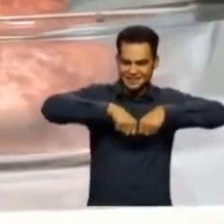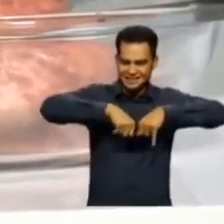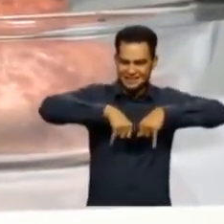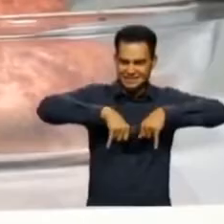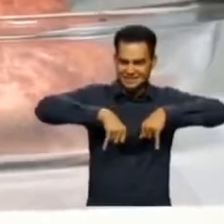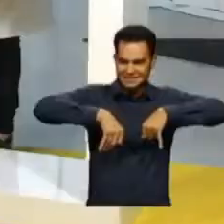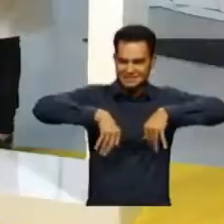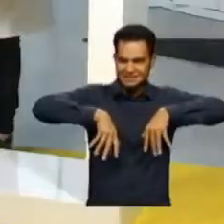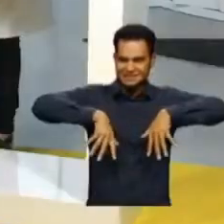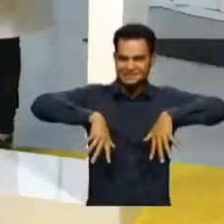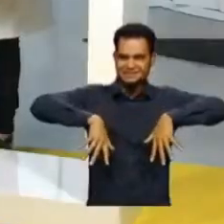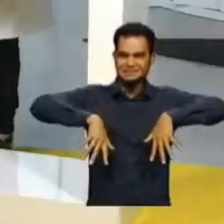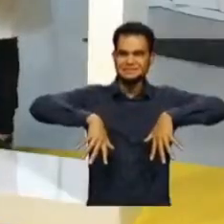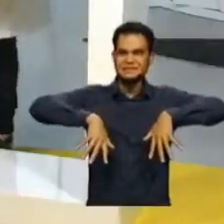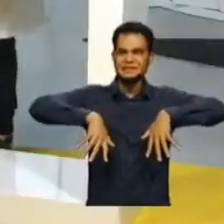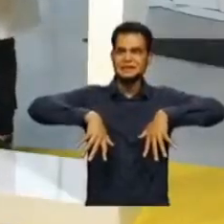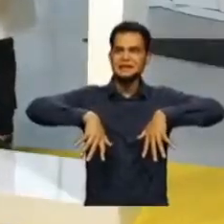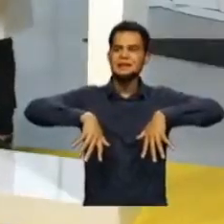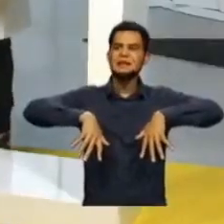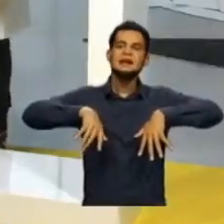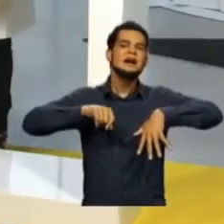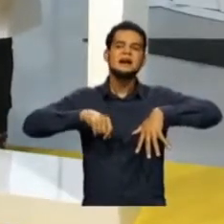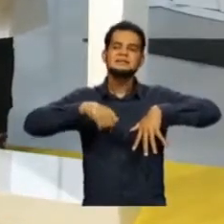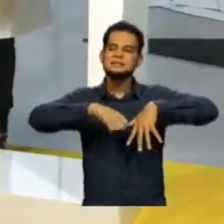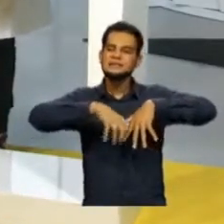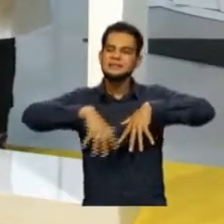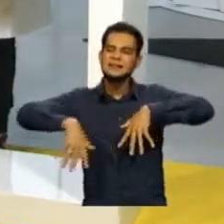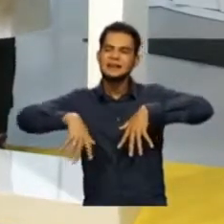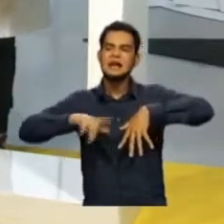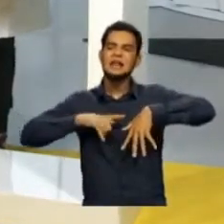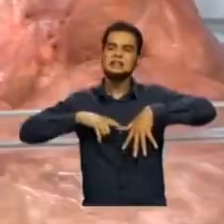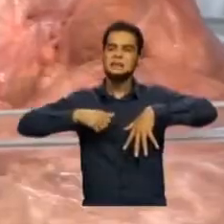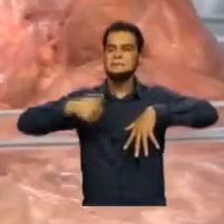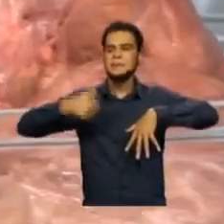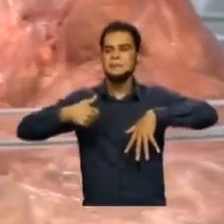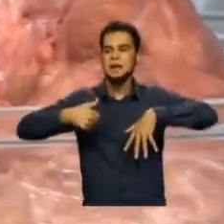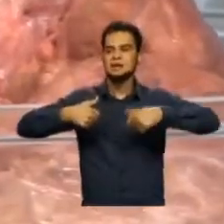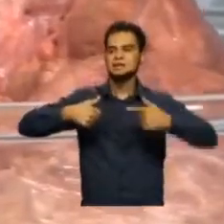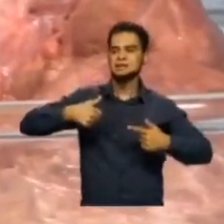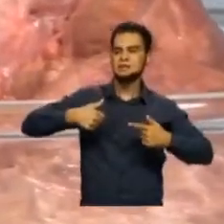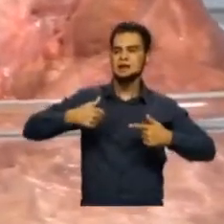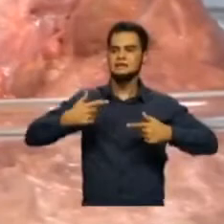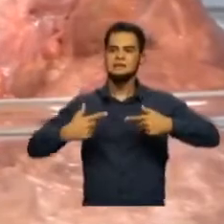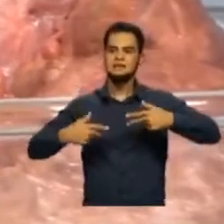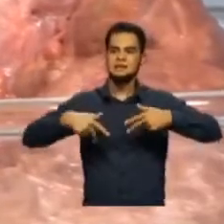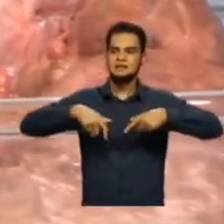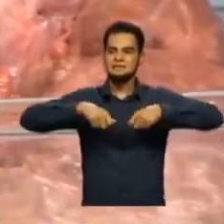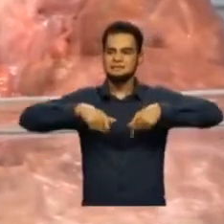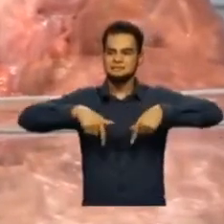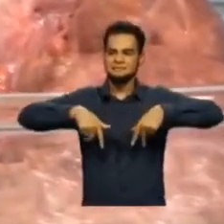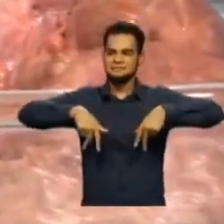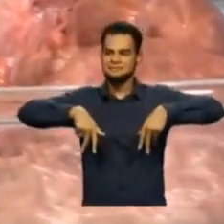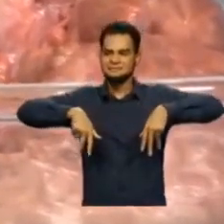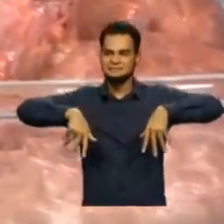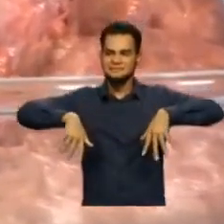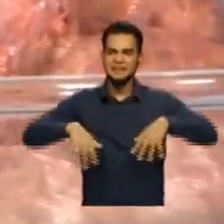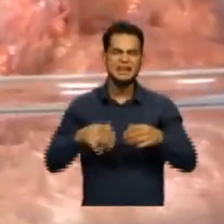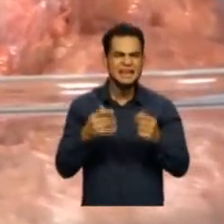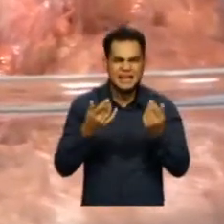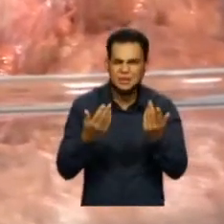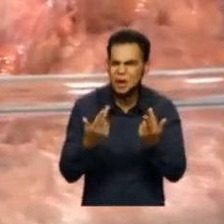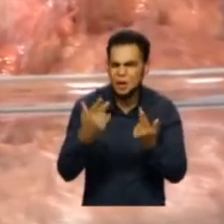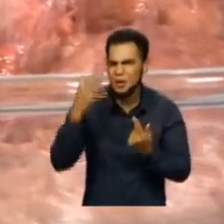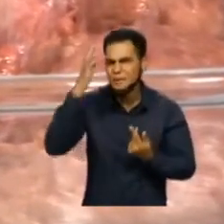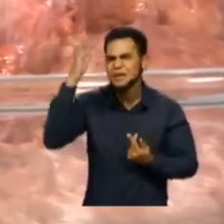bronquíolos? Os bronquíolos, existem os bronquíolos primários, secundários, e eles vão ramificando. Igual, pensa aí numa árvore